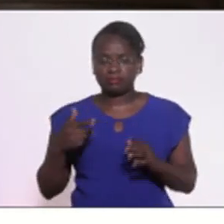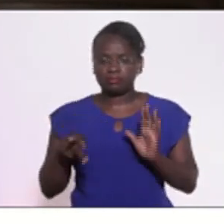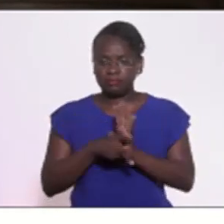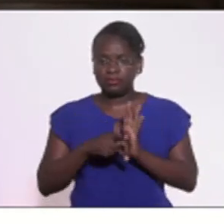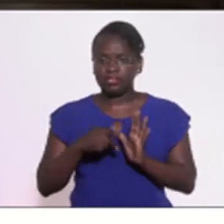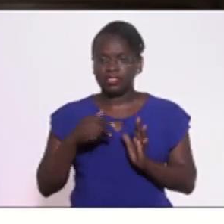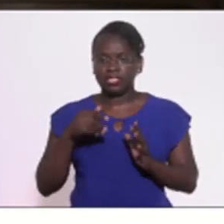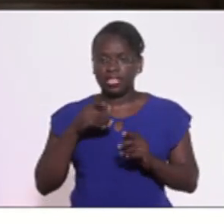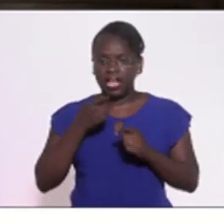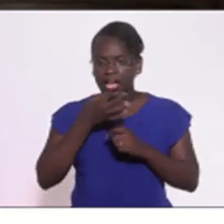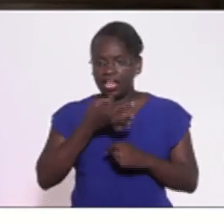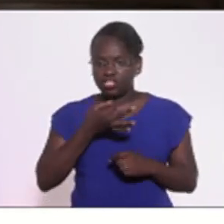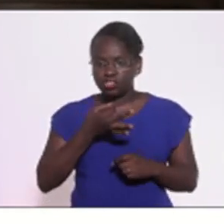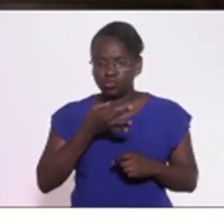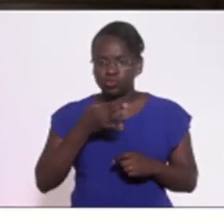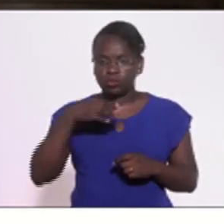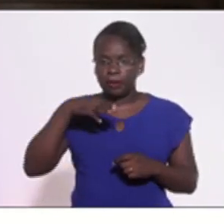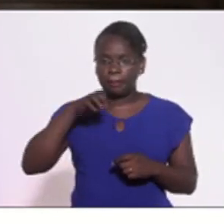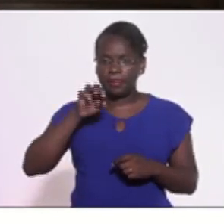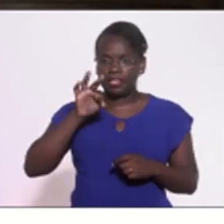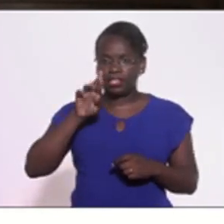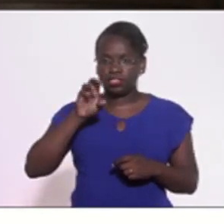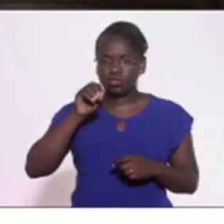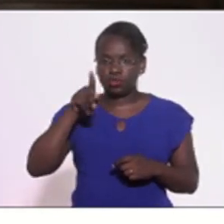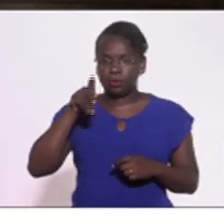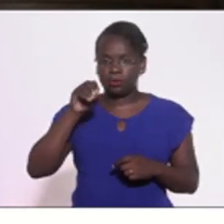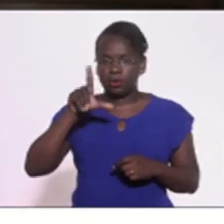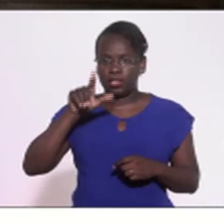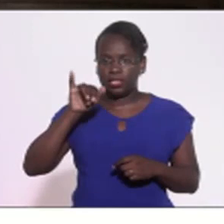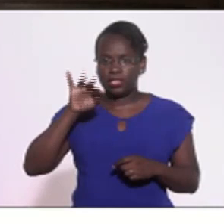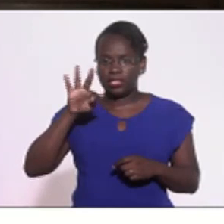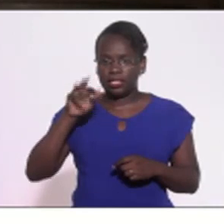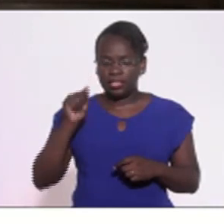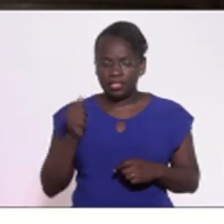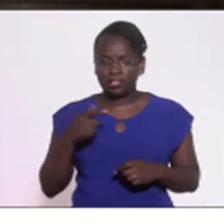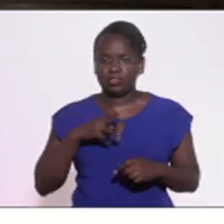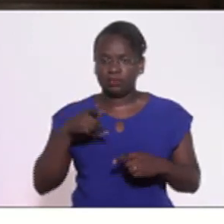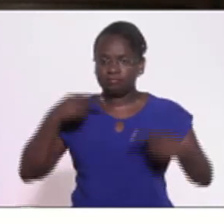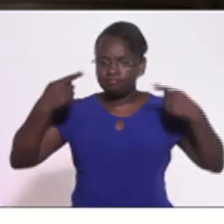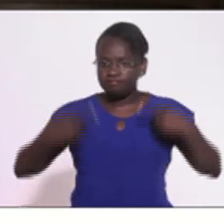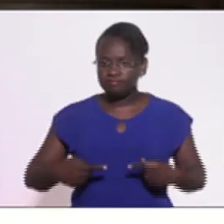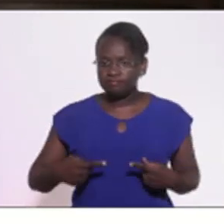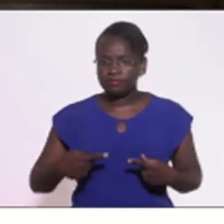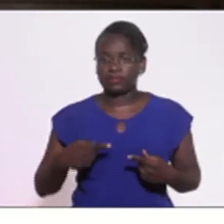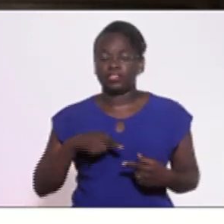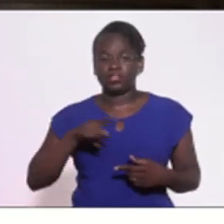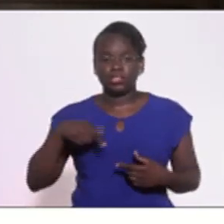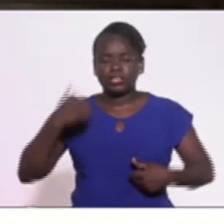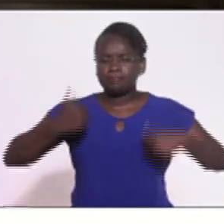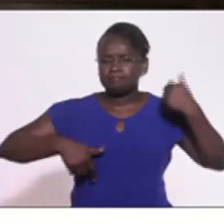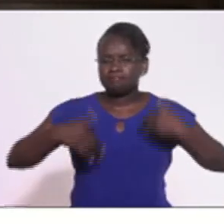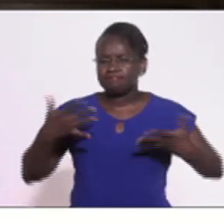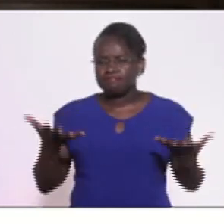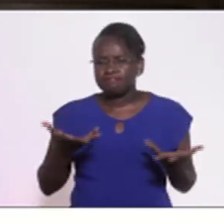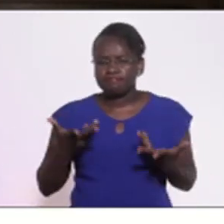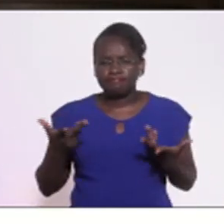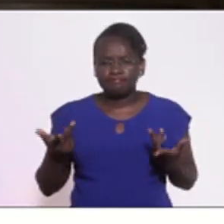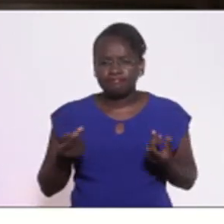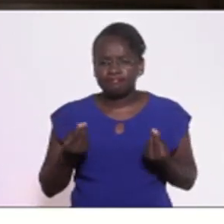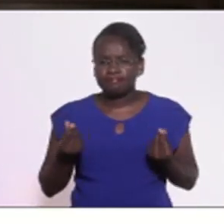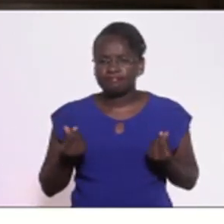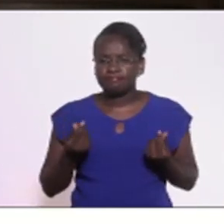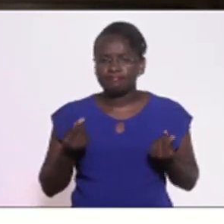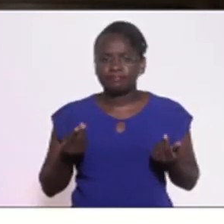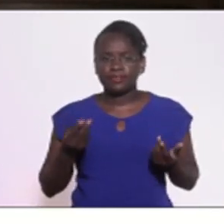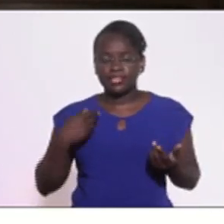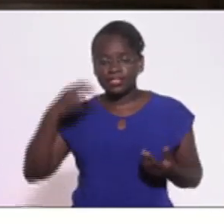Rádio Metropolitana Confronto. E um programa em que a gente se delicia, né, com